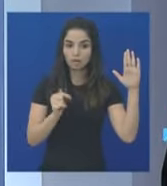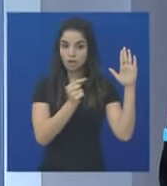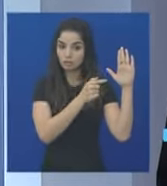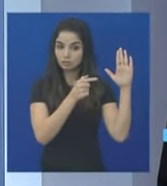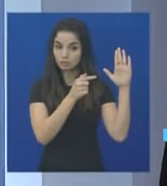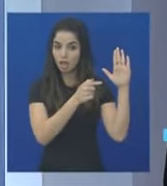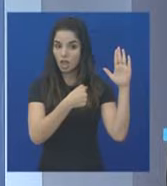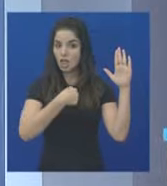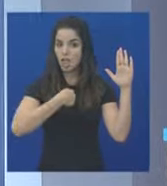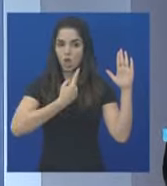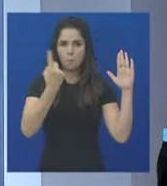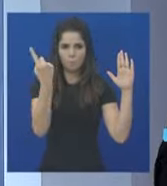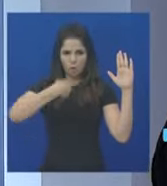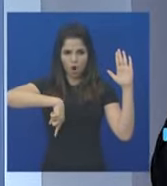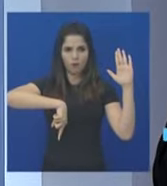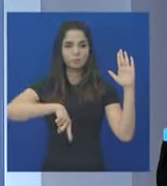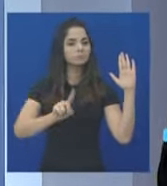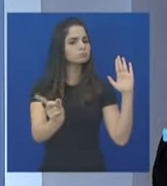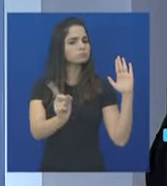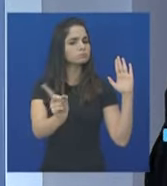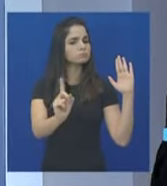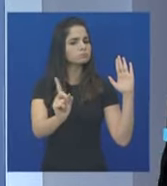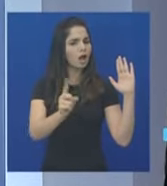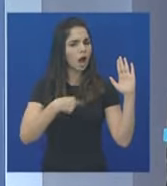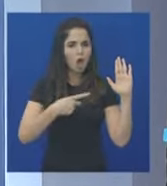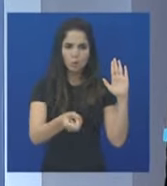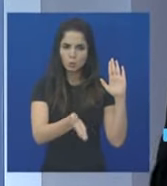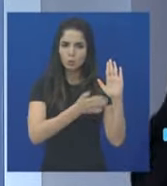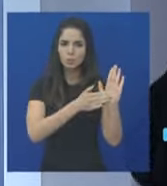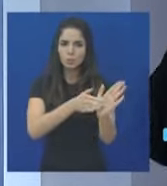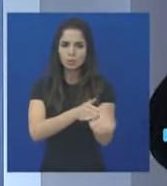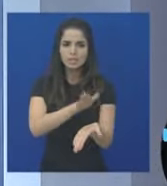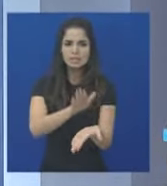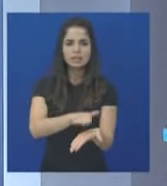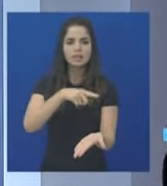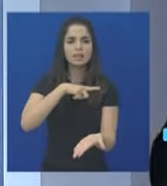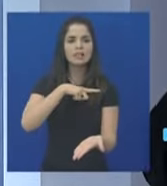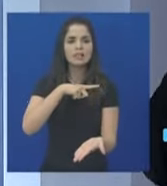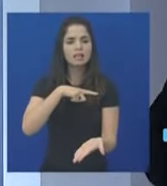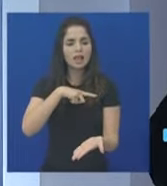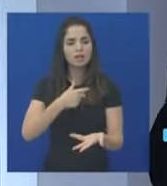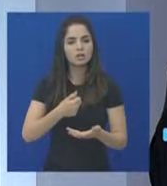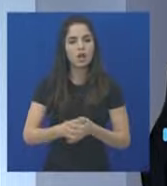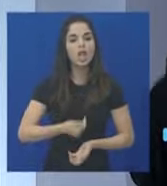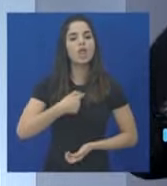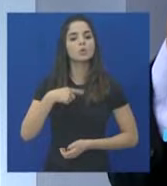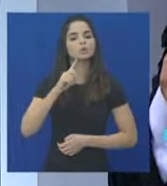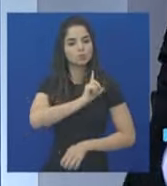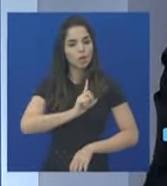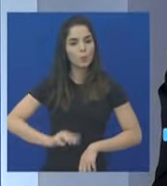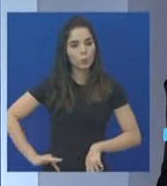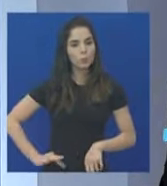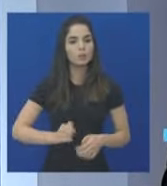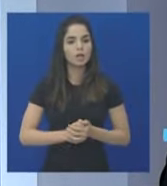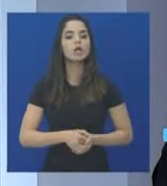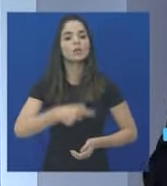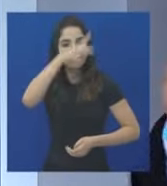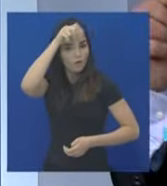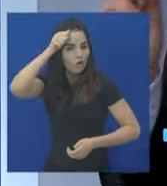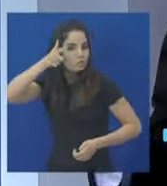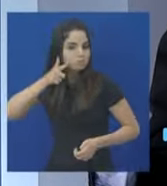estou impugnado. Eu tenho um indeferimento com recurso. Sou candidato, sou deputado federal e vou ser prefeito.